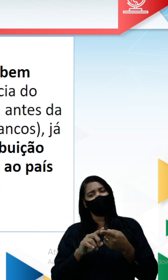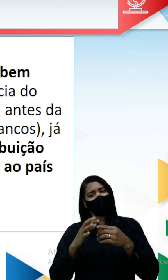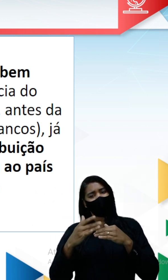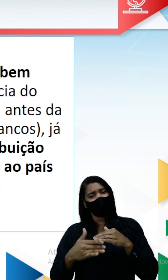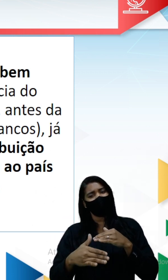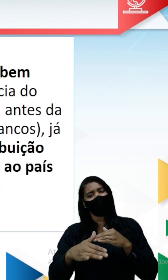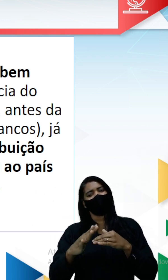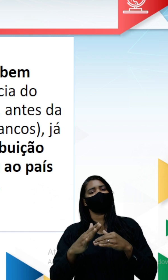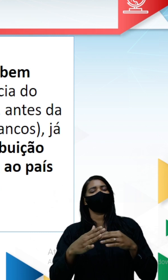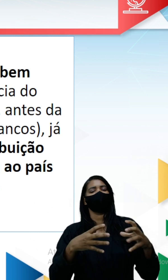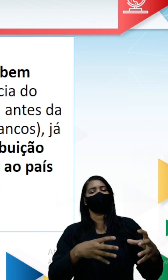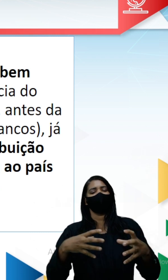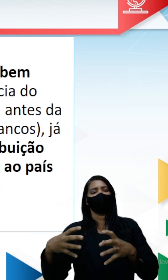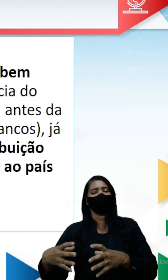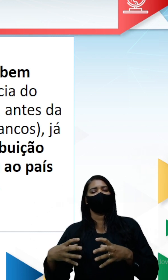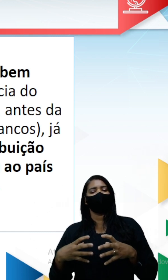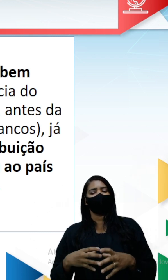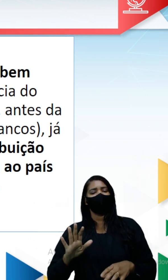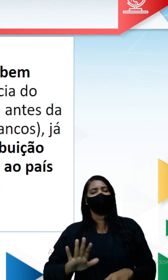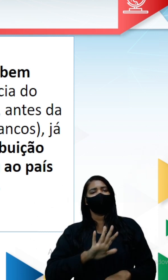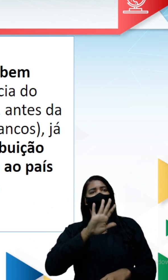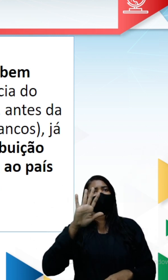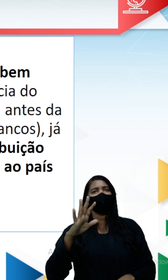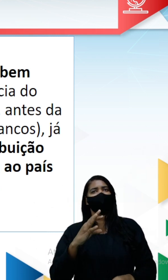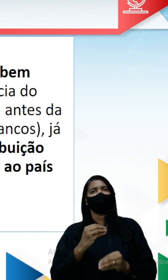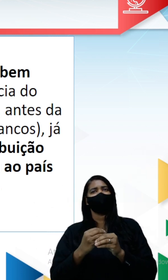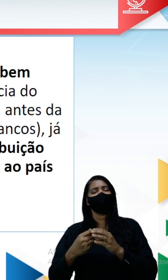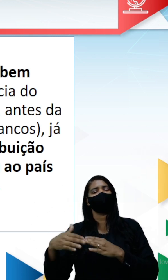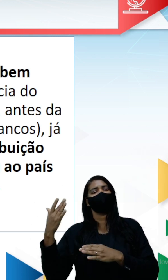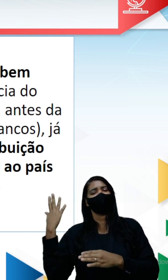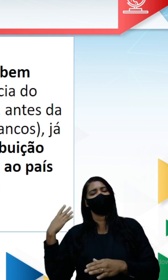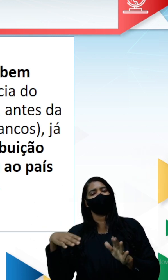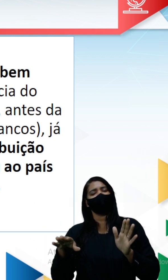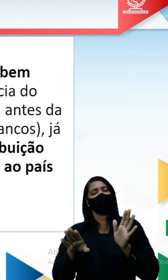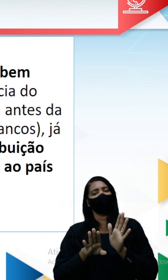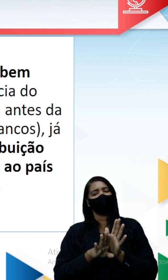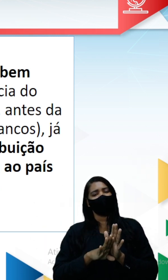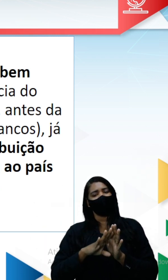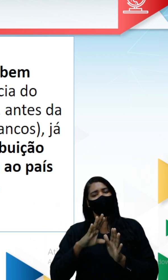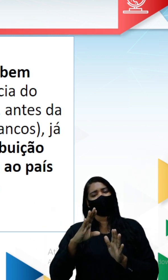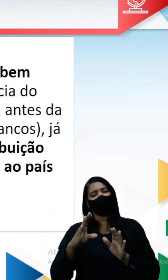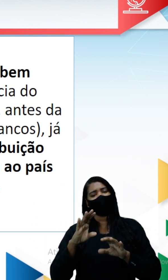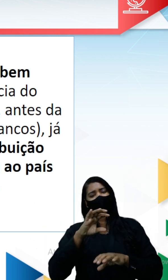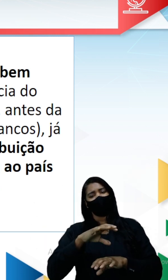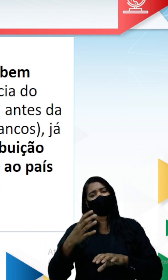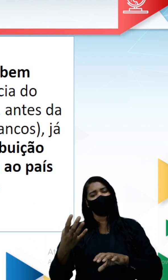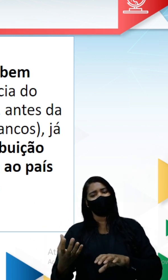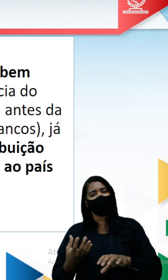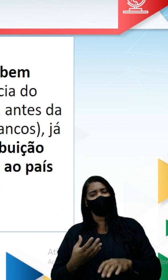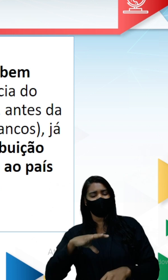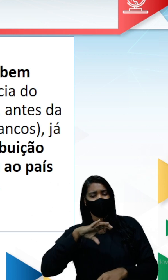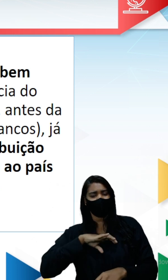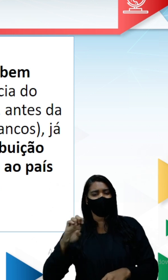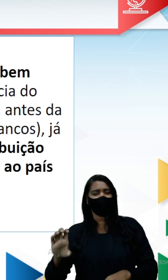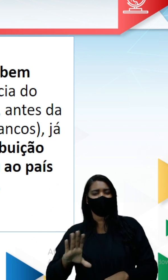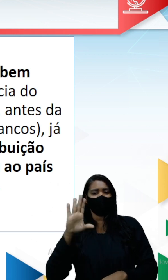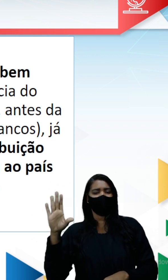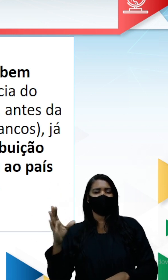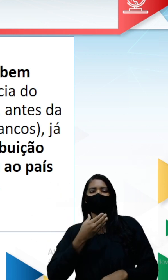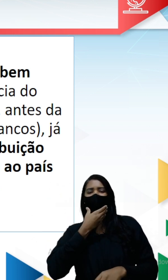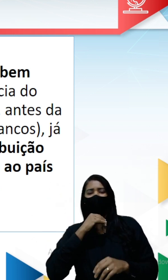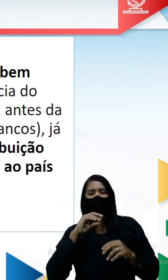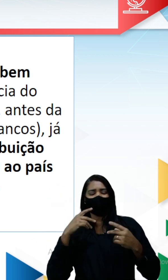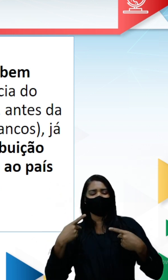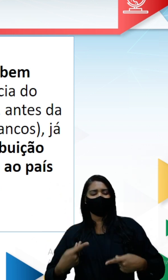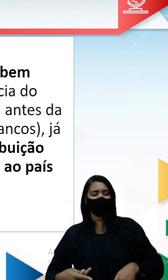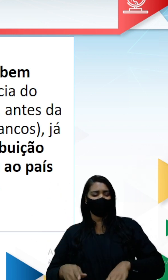de ocupação do território nacional, que antes da chegada dos colonizadores aqui, europeus, que eram os homens brancos, já era habitado